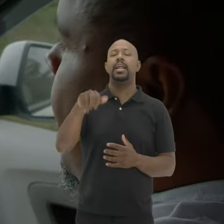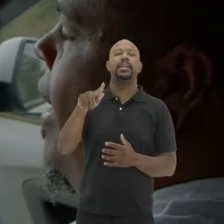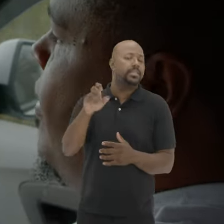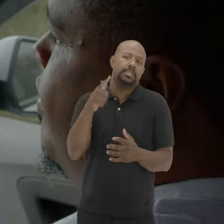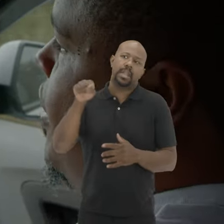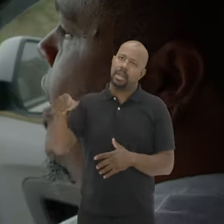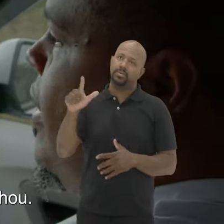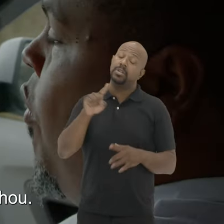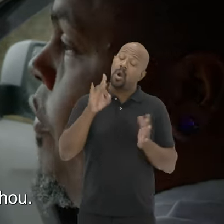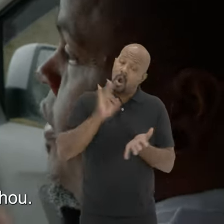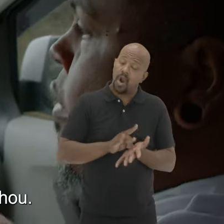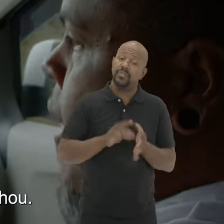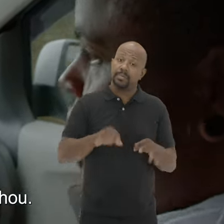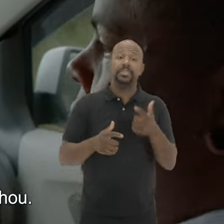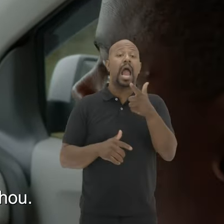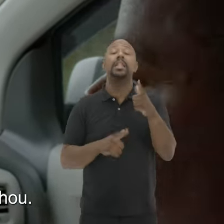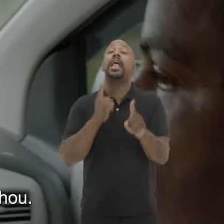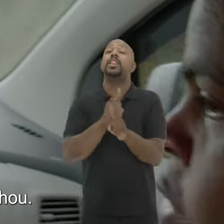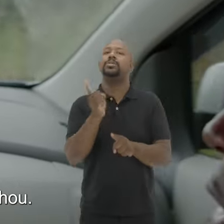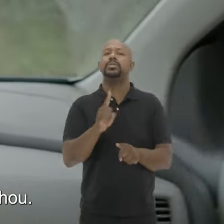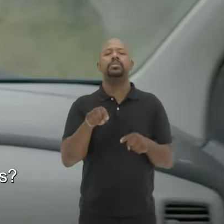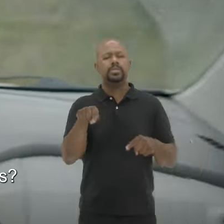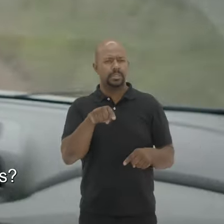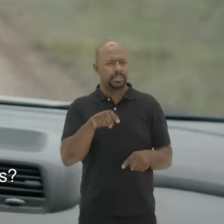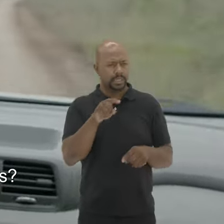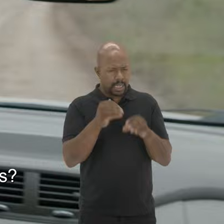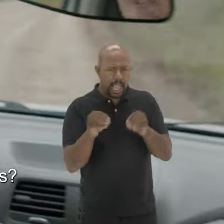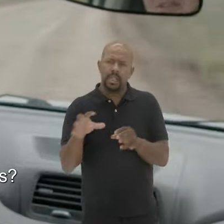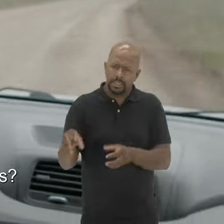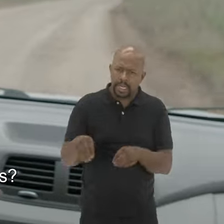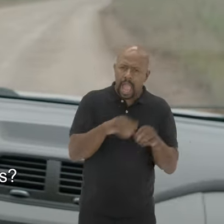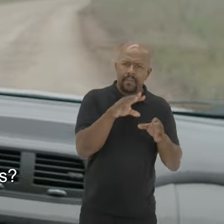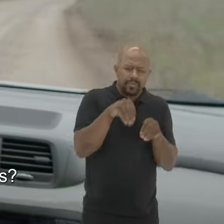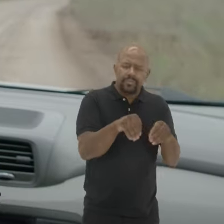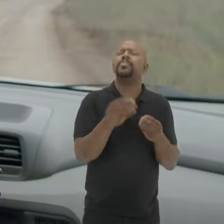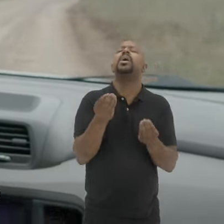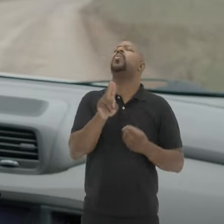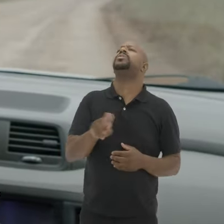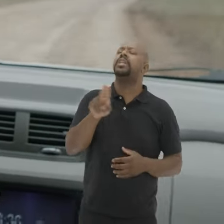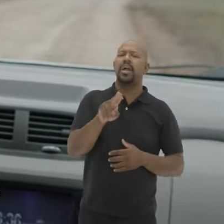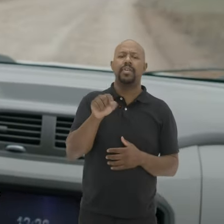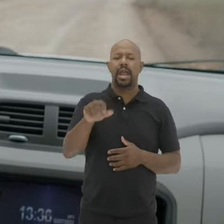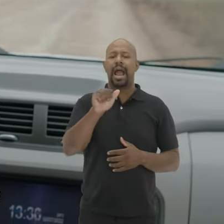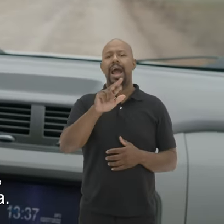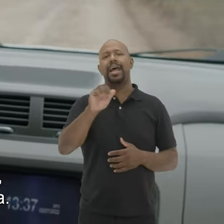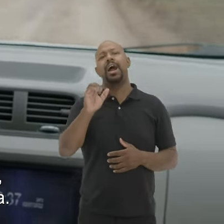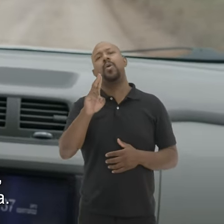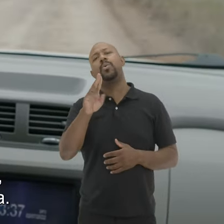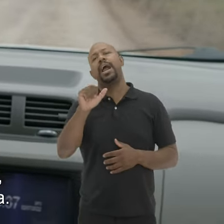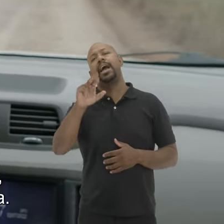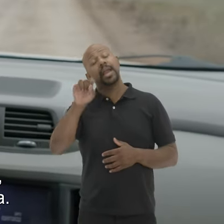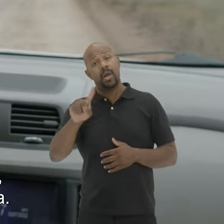Claro não tinha Então oficialmente ainda não se achou eles carregavam Araucária